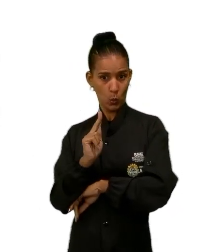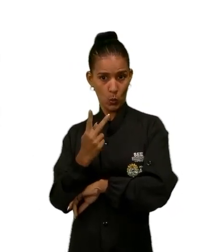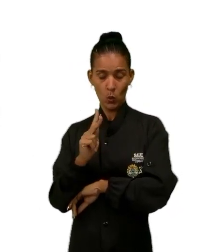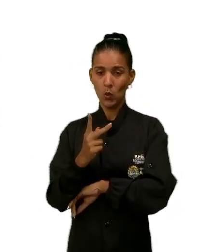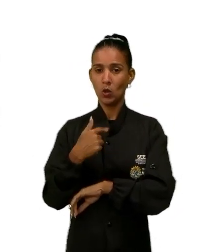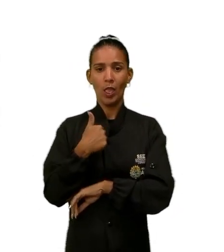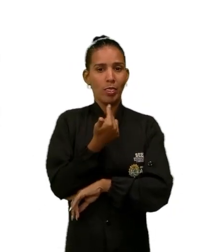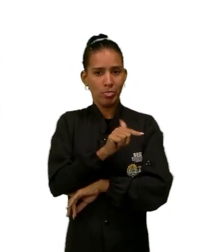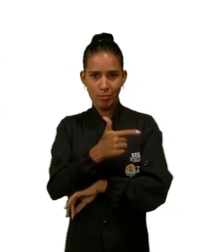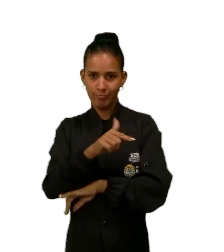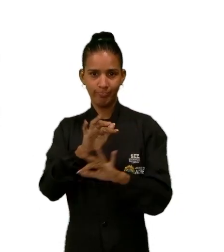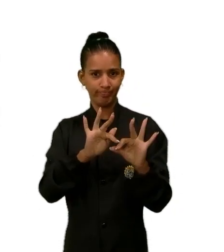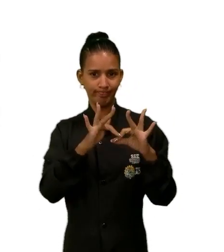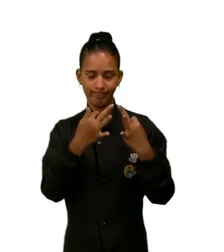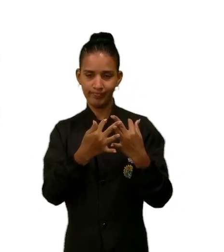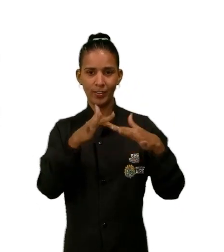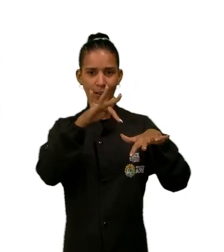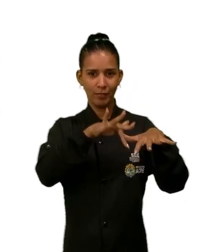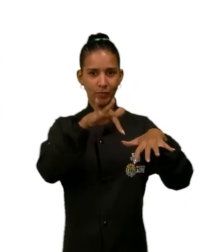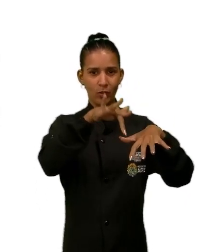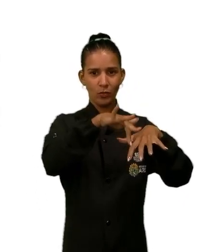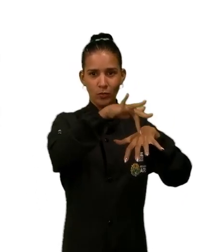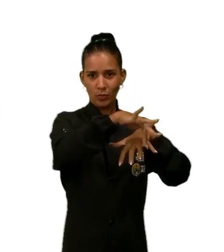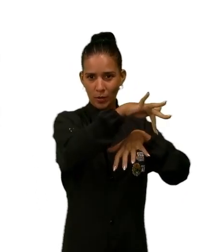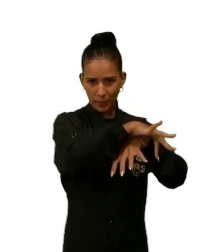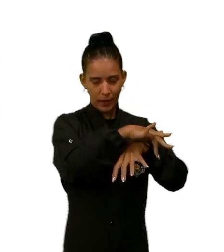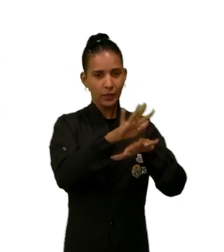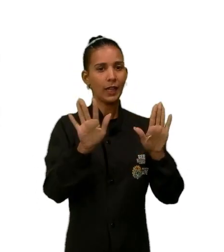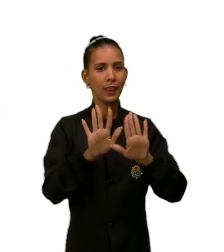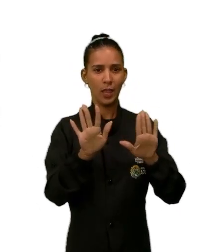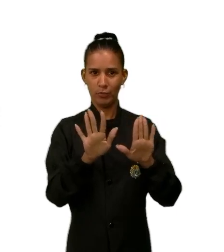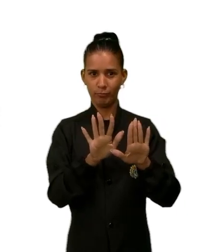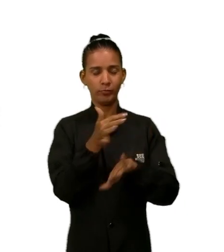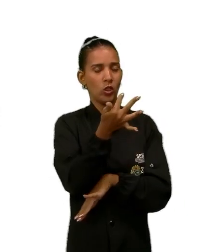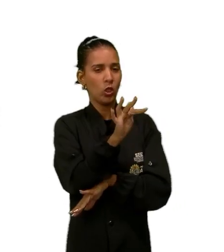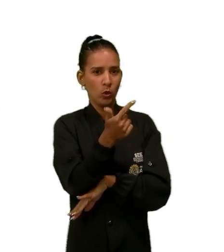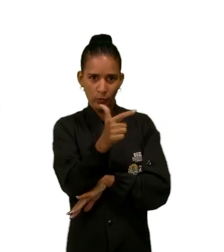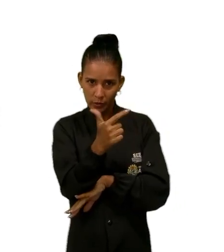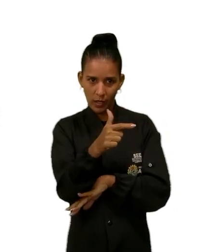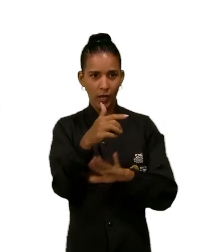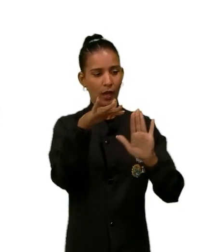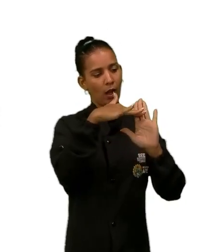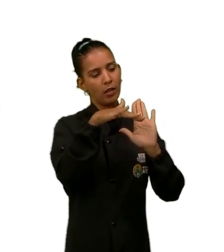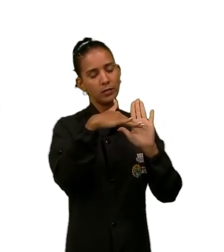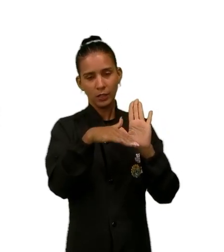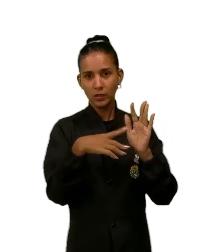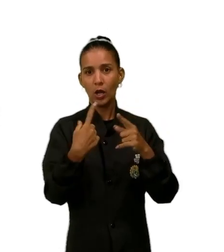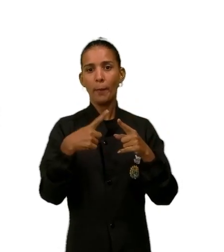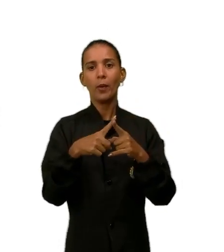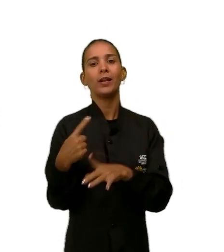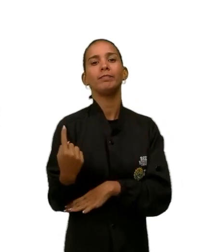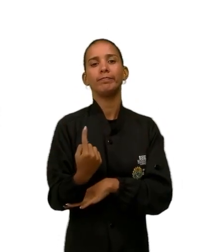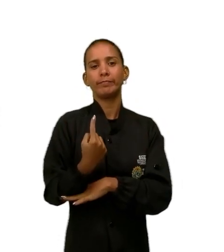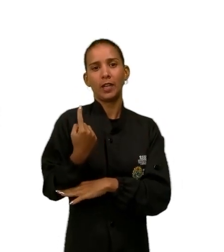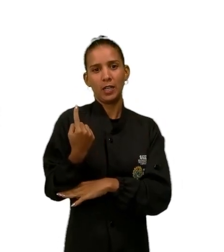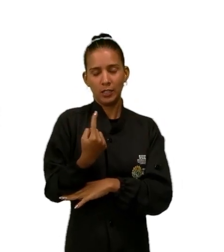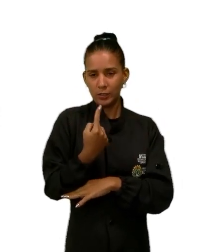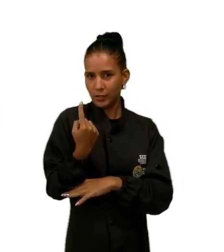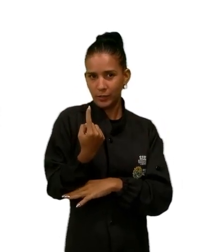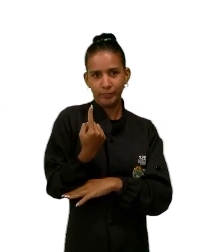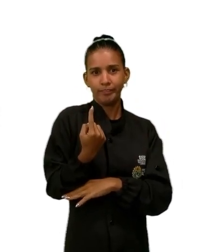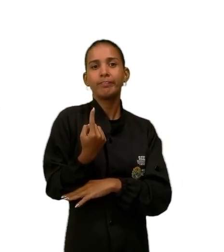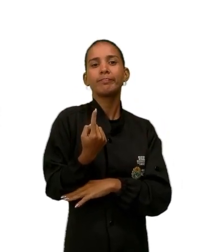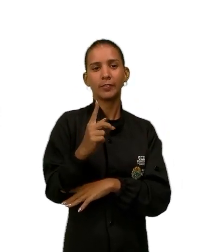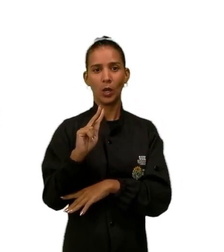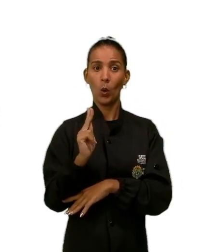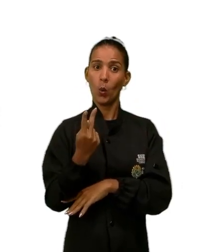né? Ele não se encaixa em nenhuma das categorias, né? Então, ele não é um metal